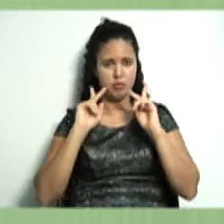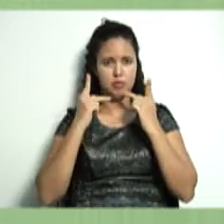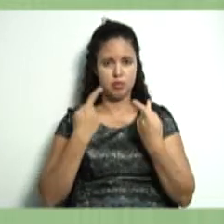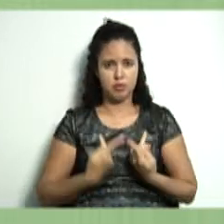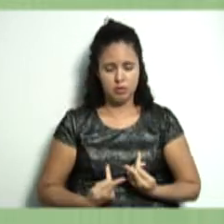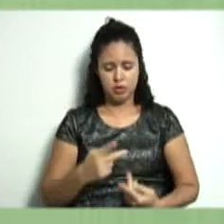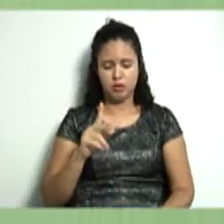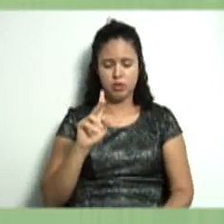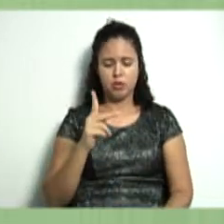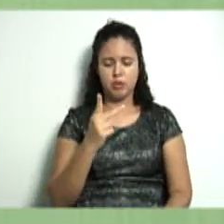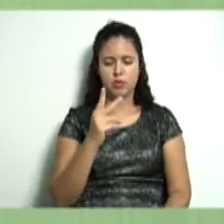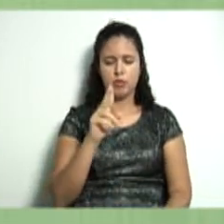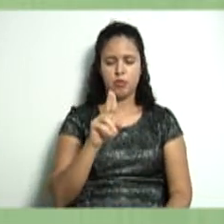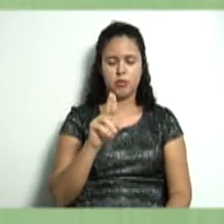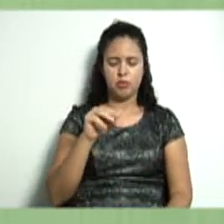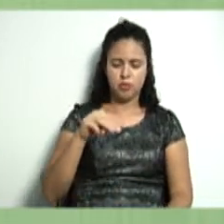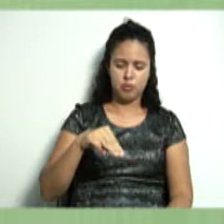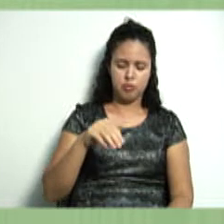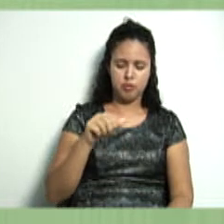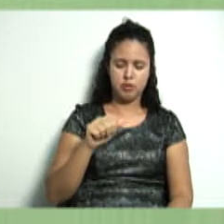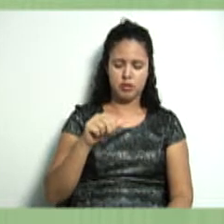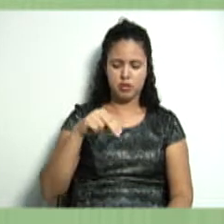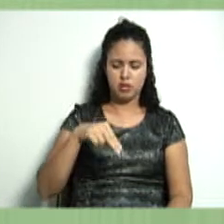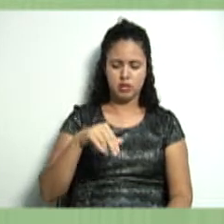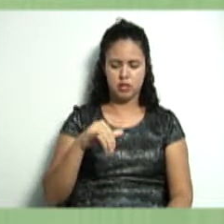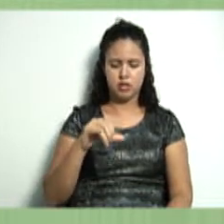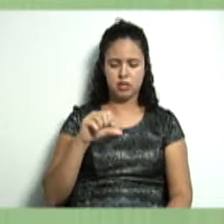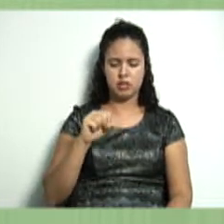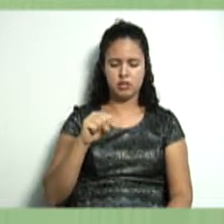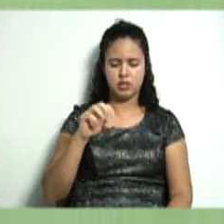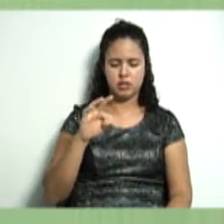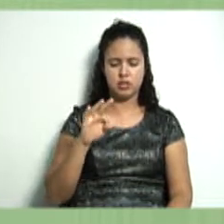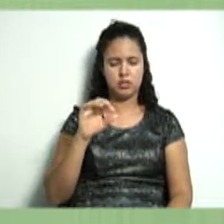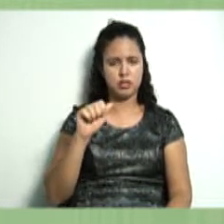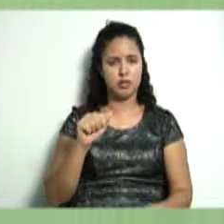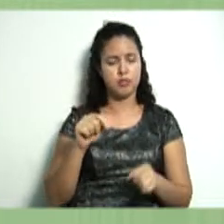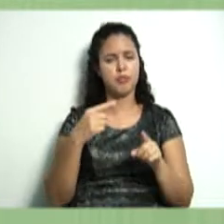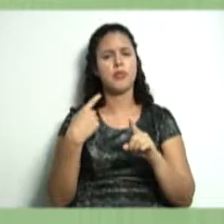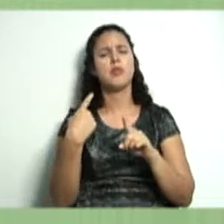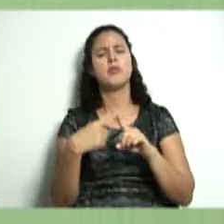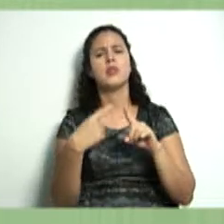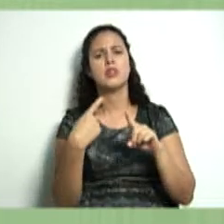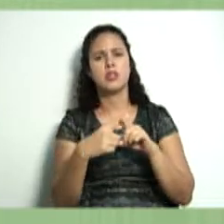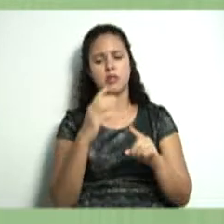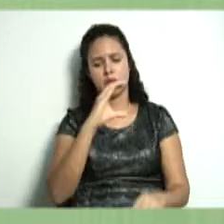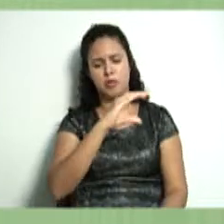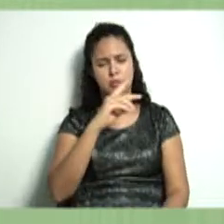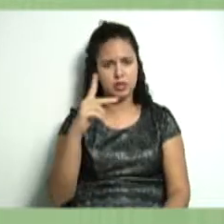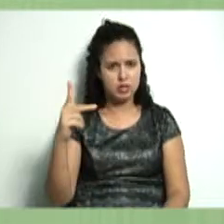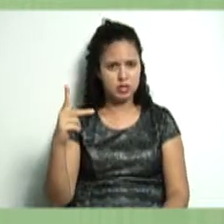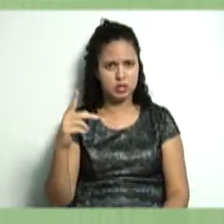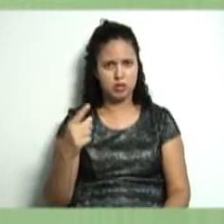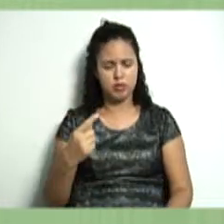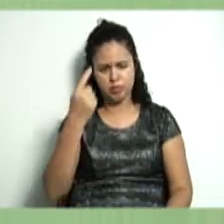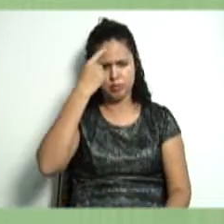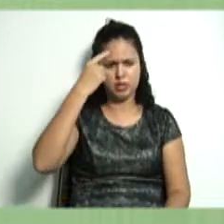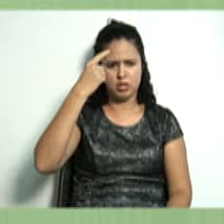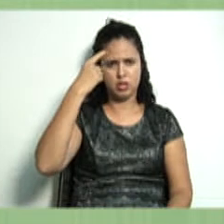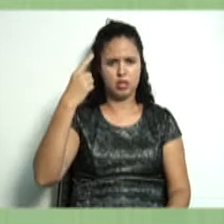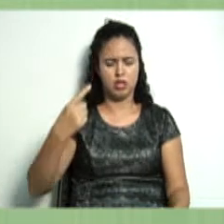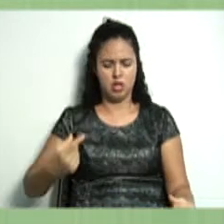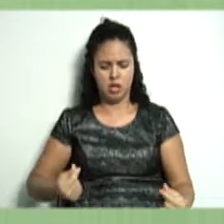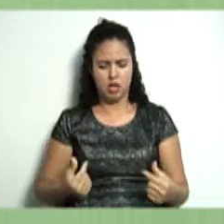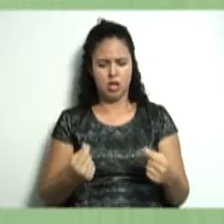de lucratividade. Ela não tem um perfil do lucro. Ela vai contra esse sistema de lucro.